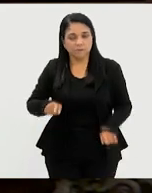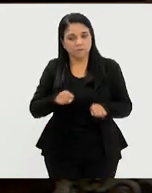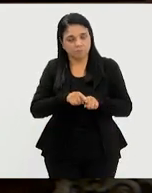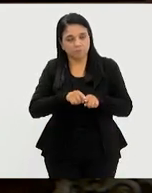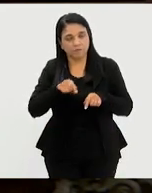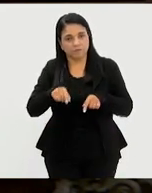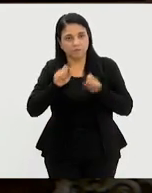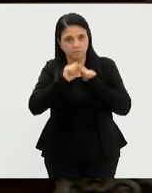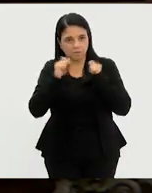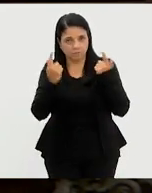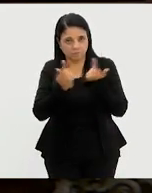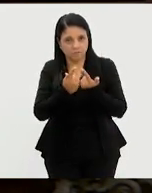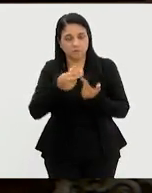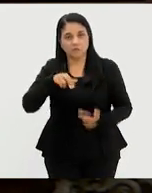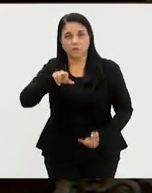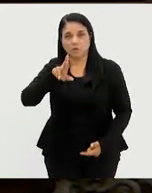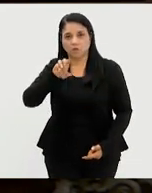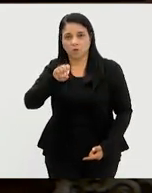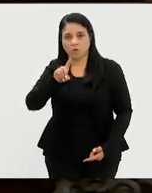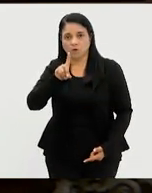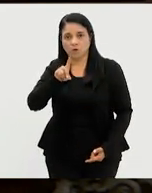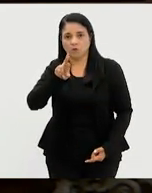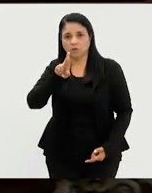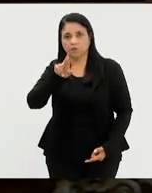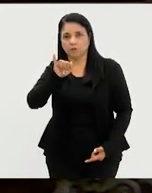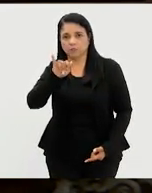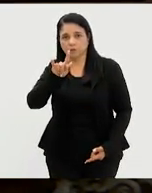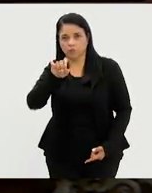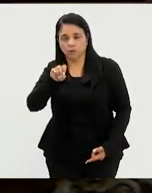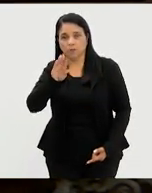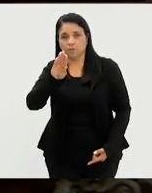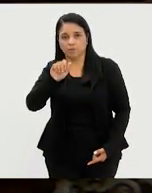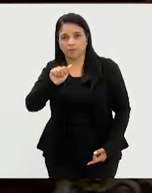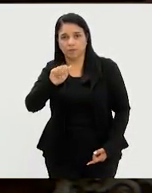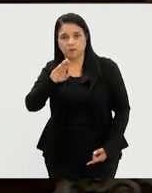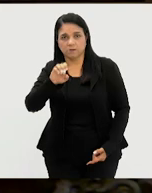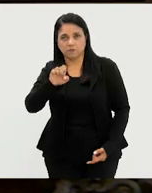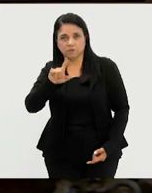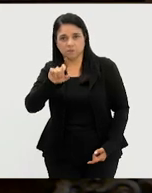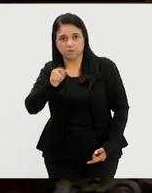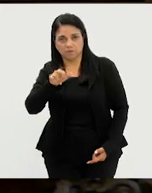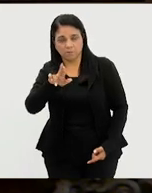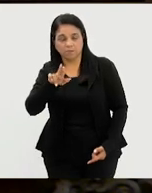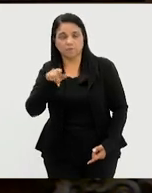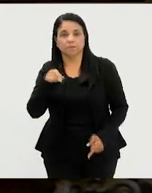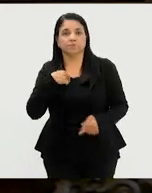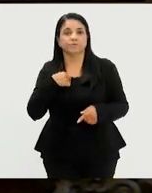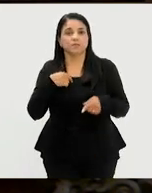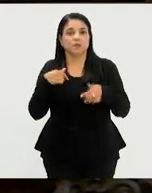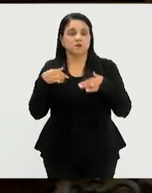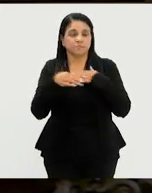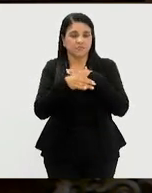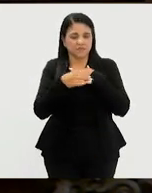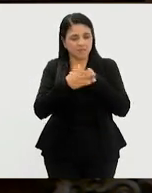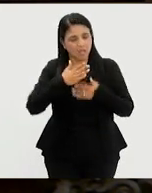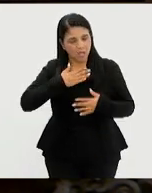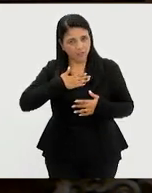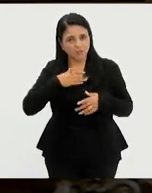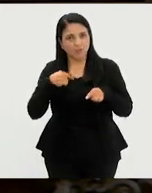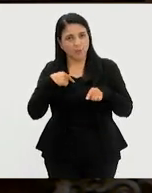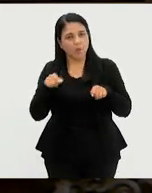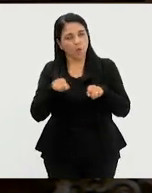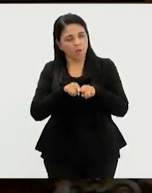Rodrigo bacel meu conterrâneo da minha cidade que nos ajude nessa causa Eu Tenho recebido